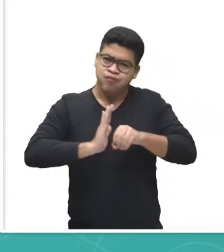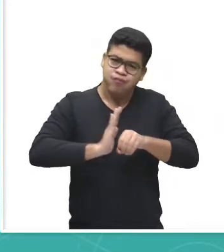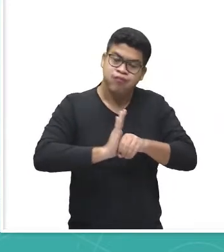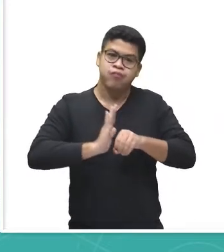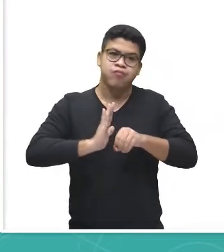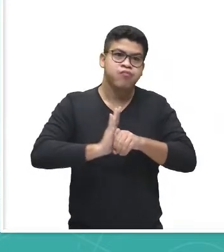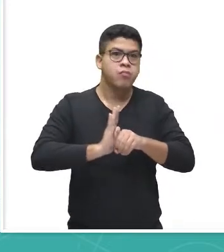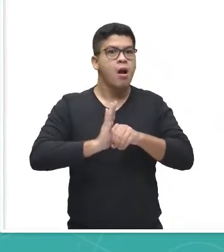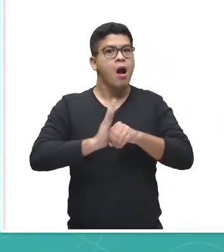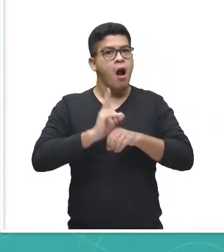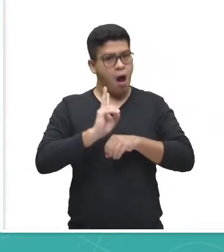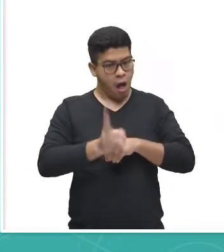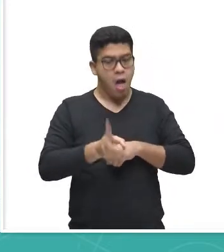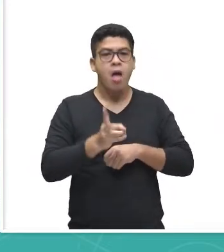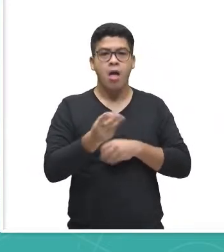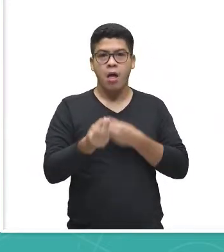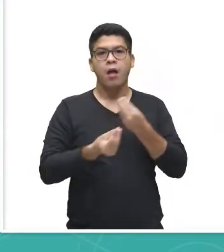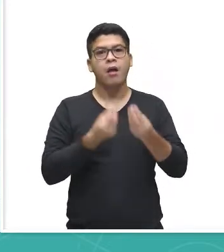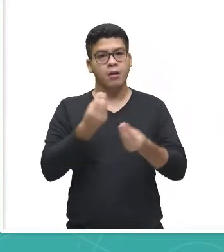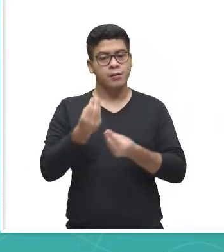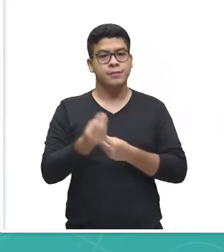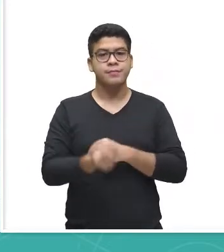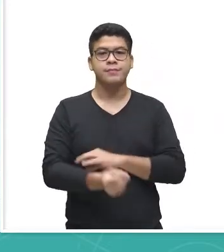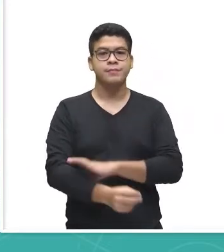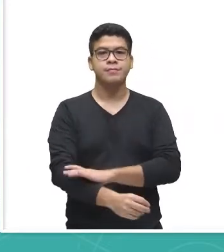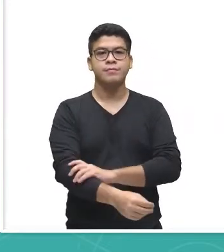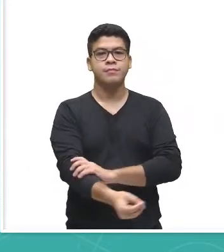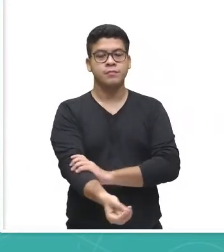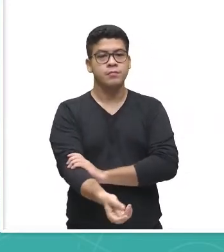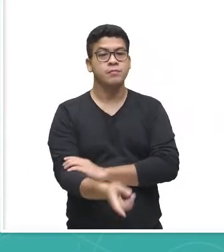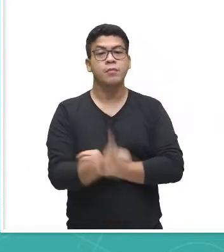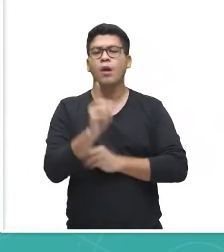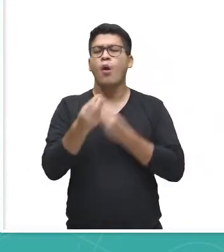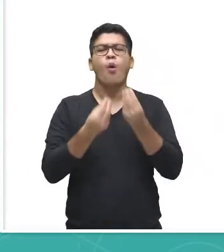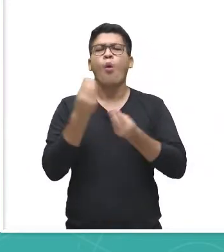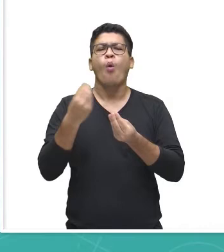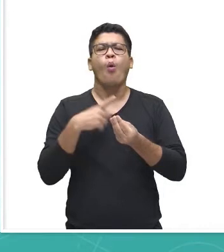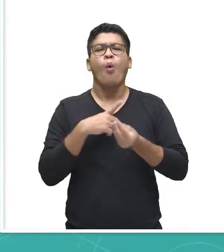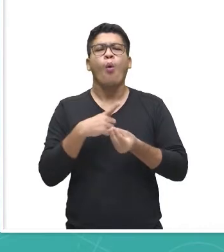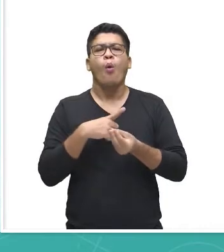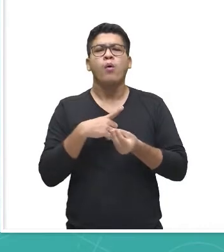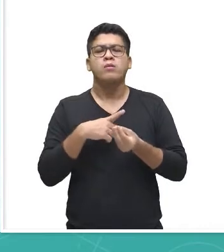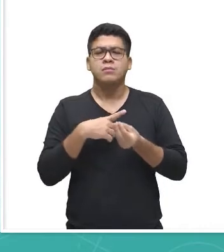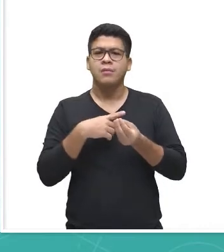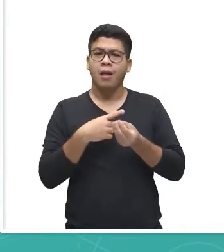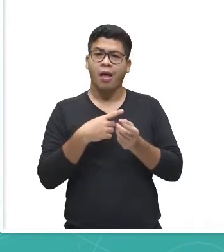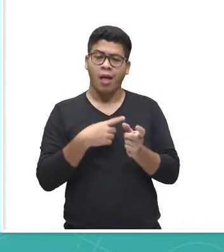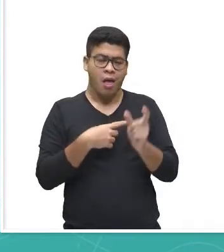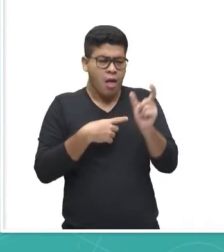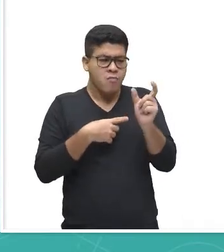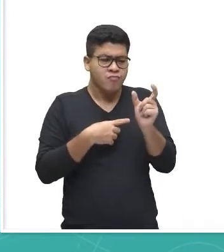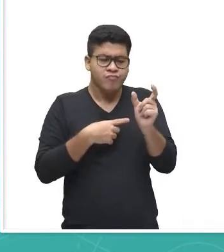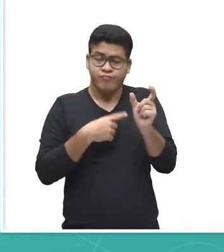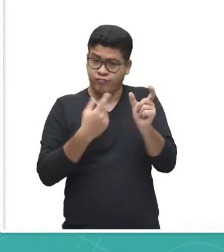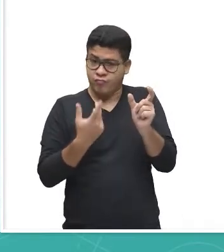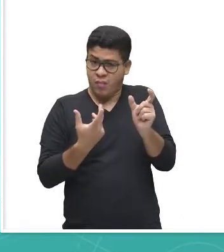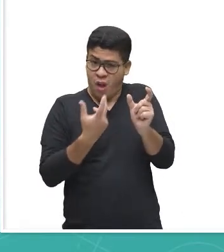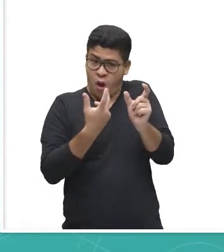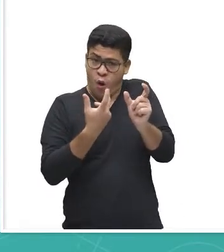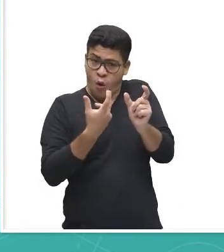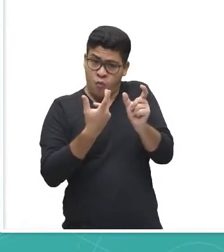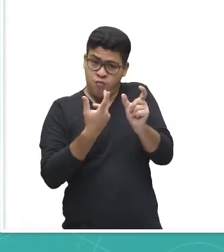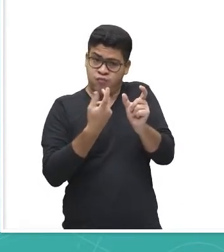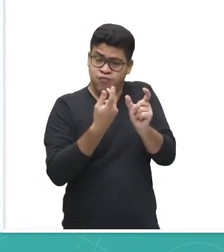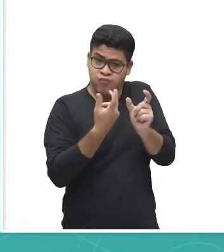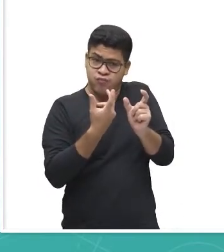de um buraquinho que é para fazer a passagem do ar, né? E o que vai acontecer? Como nesse caso ela está tampando ali, ó, esse êmbolo, né? Imagina que aqui